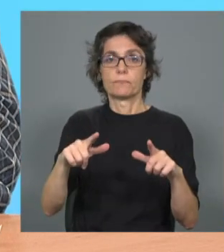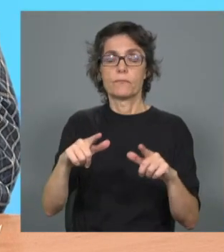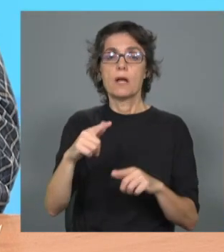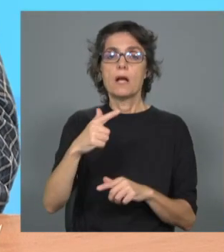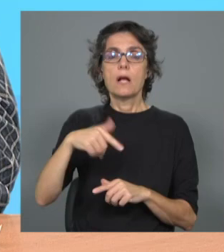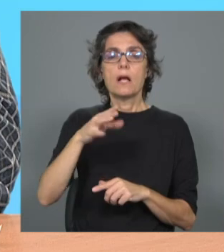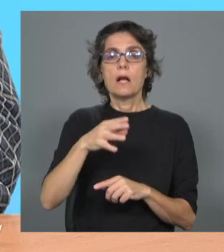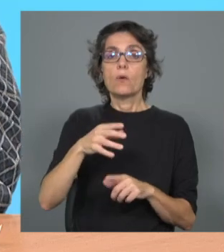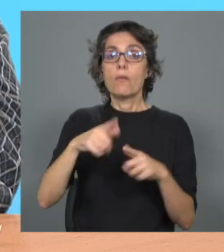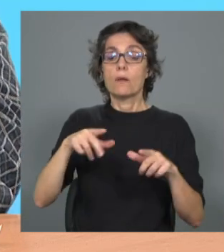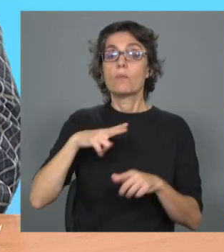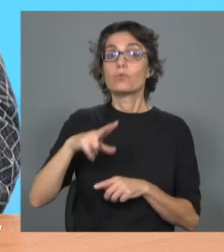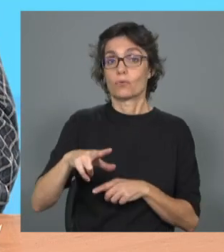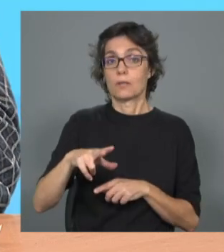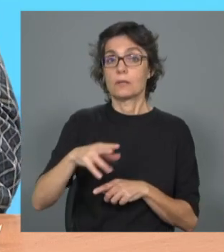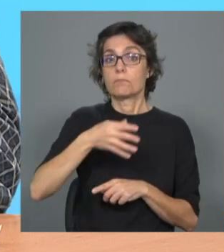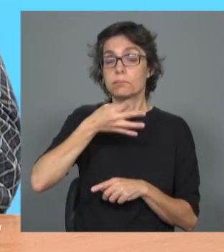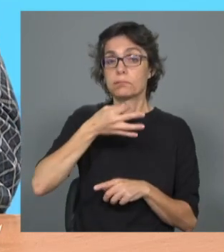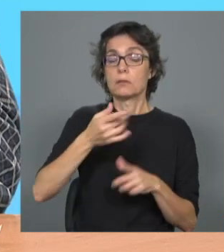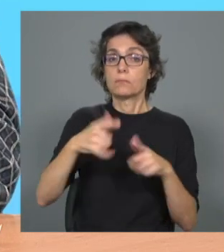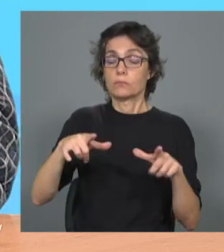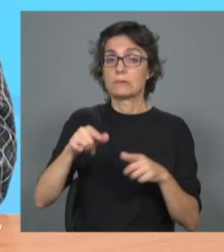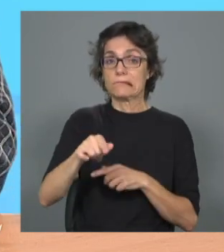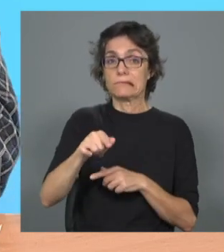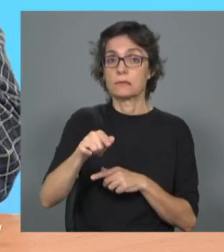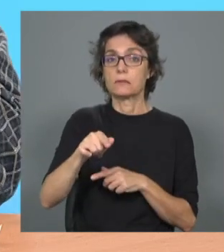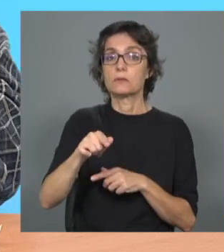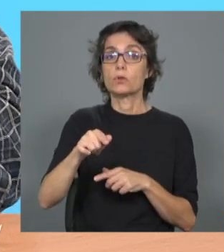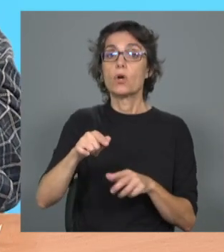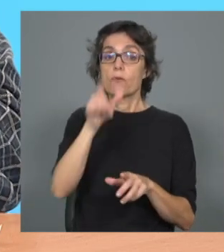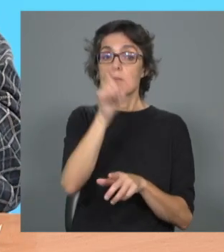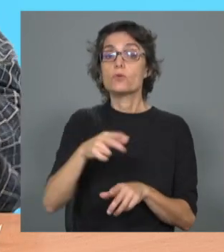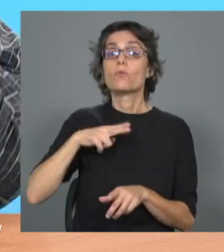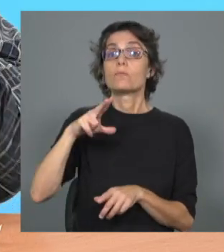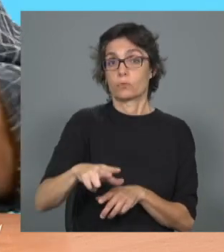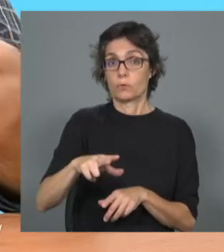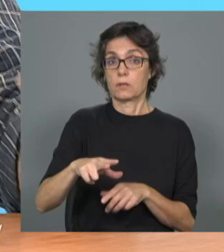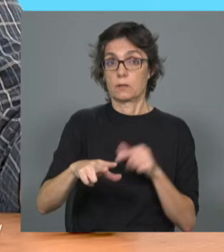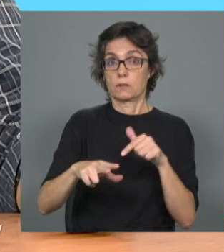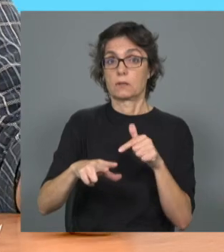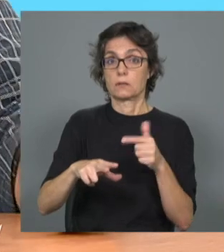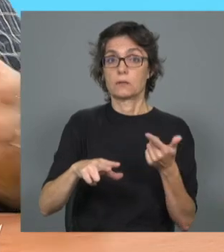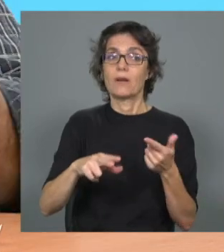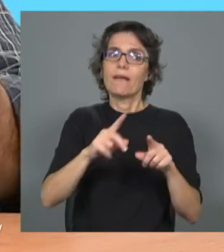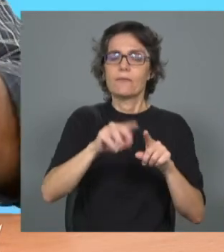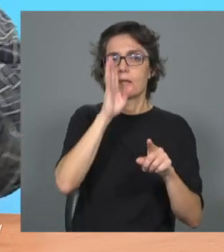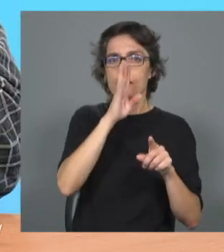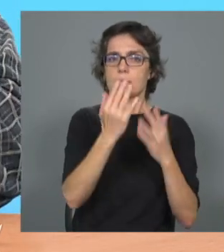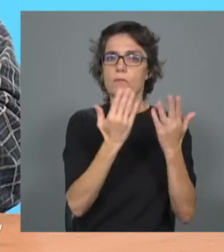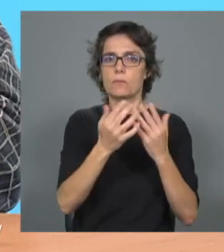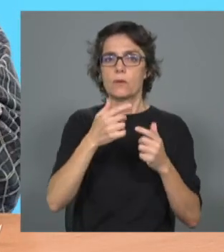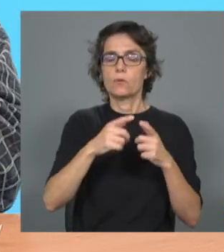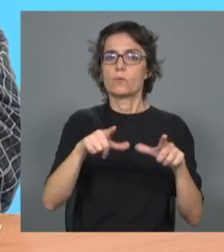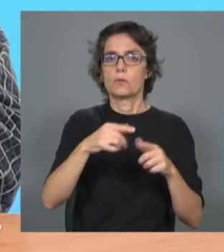falar português, falado por portugueses, é completamente um falar português falado por moçambicanos. Então este